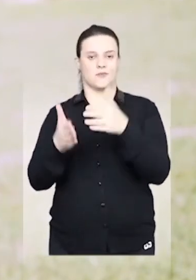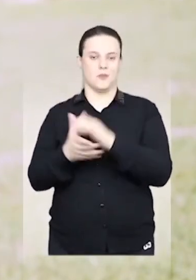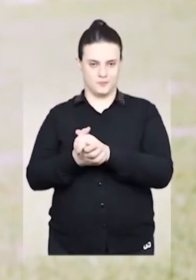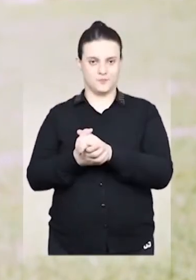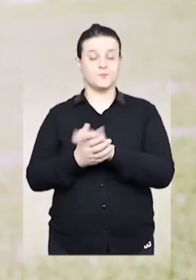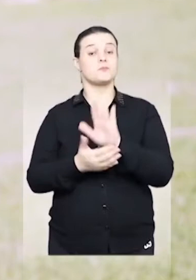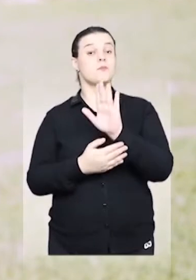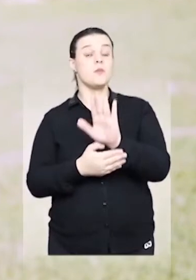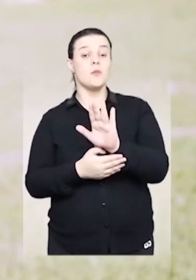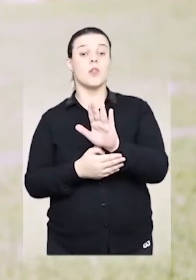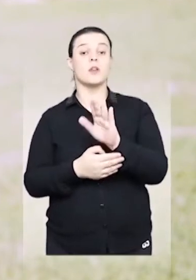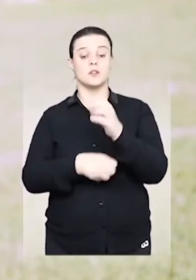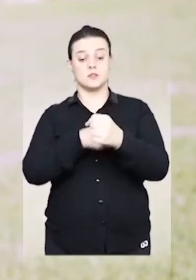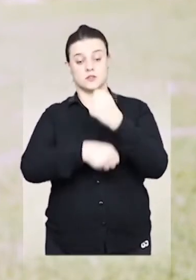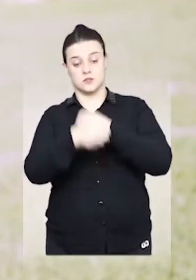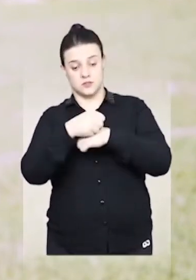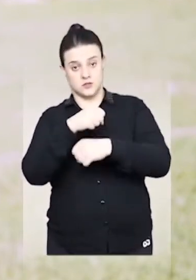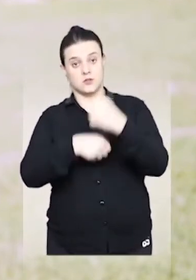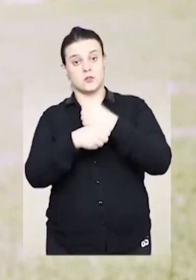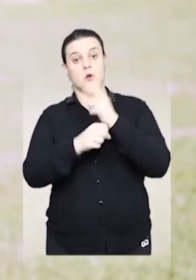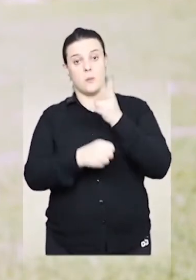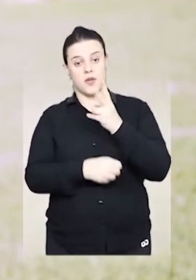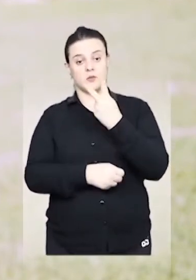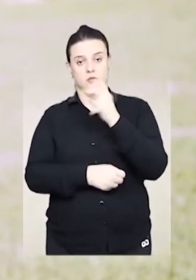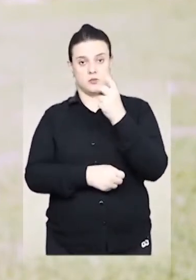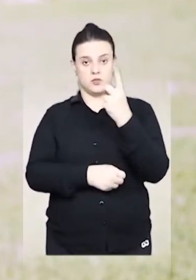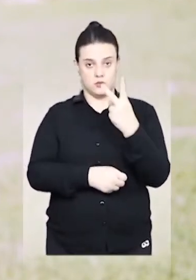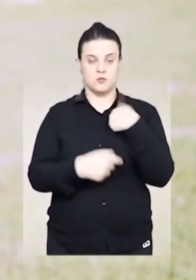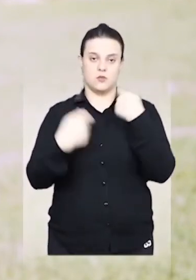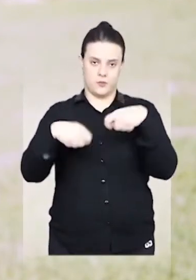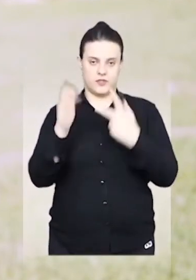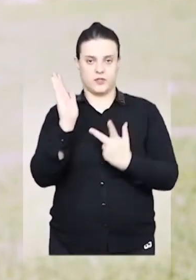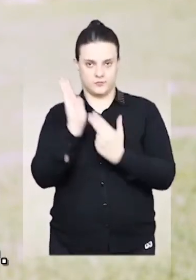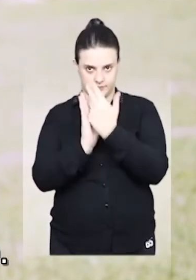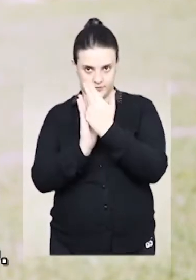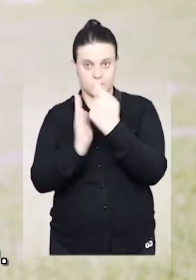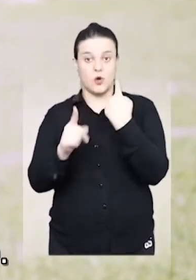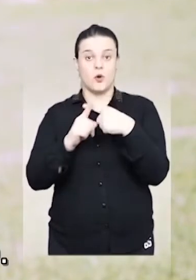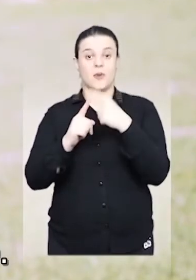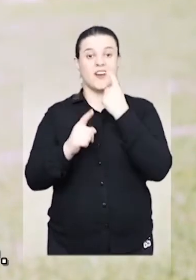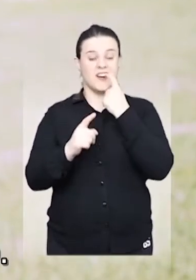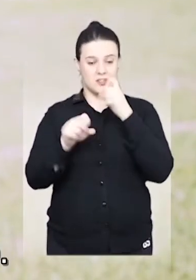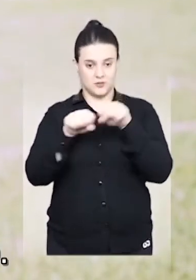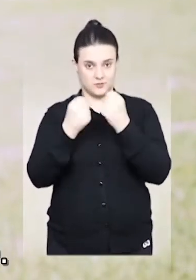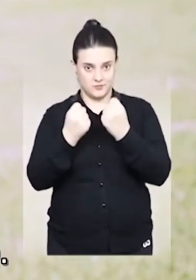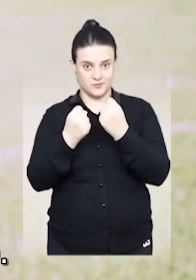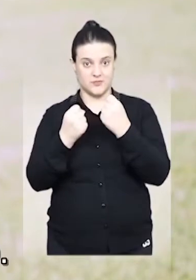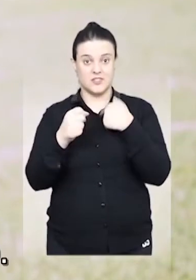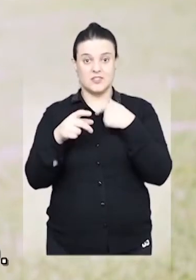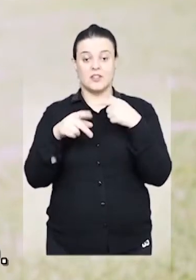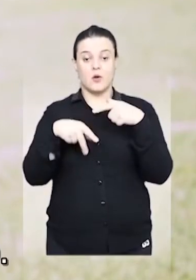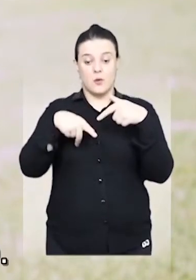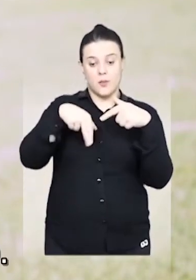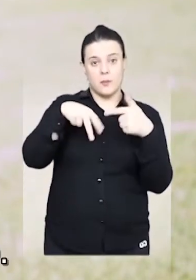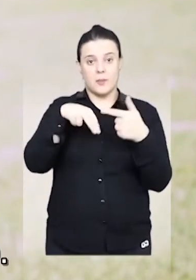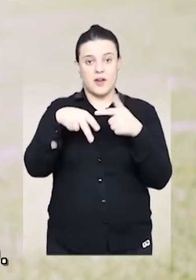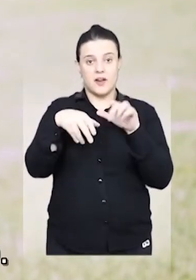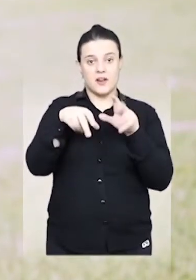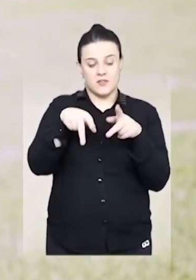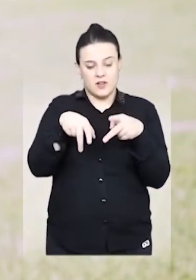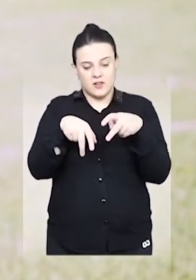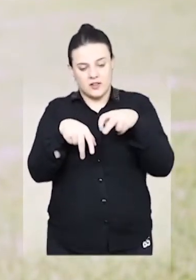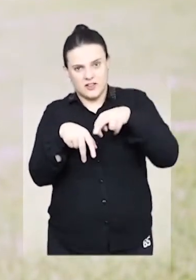fato. Mas em 2012 mesmo eu precisei fazer uma cirurgia, porque o meu osso era fraturado e a minha perna entortava com o